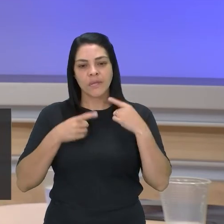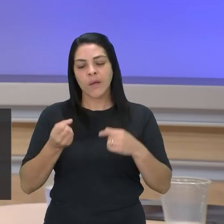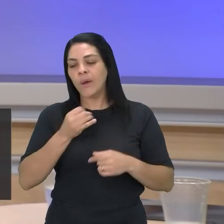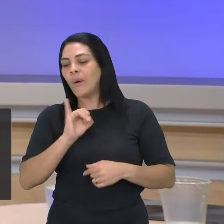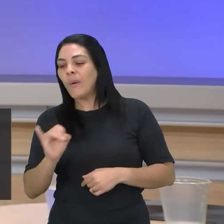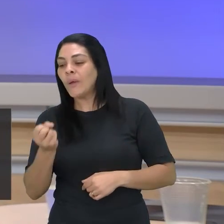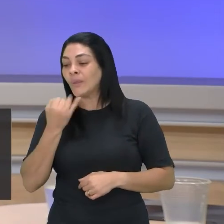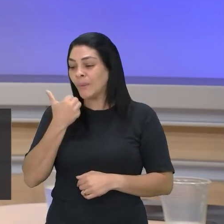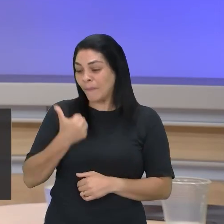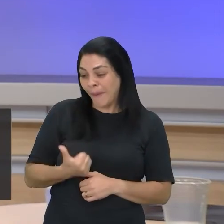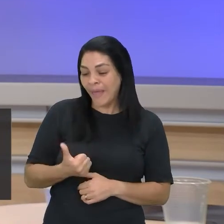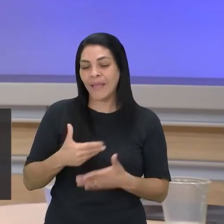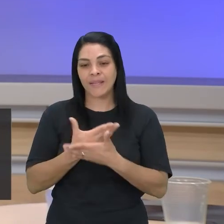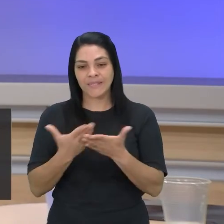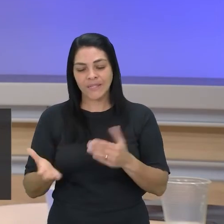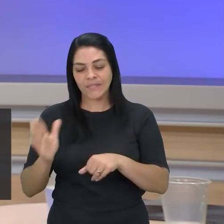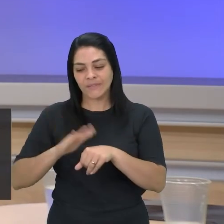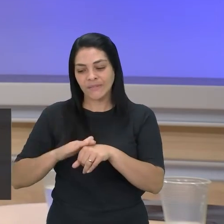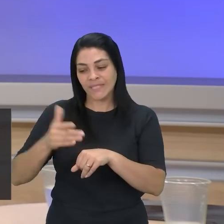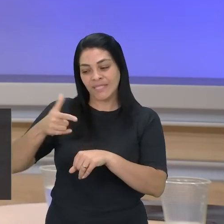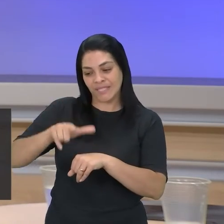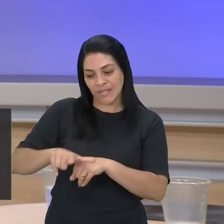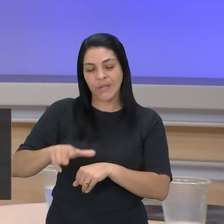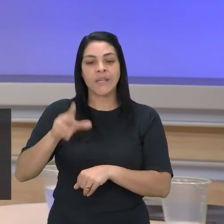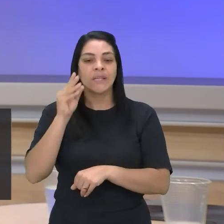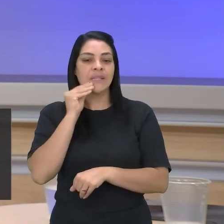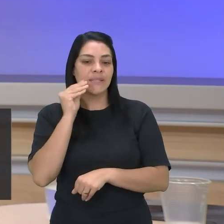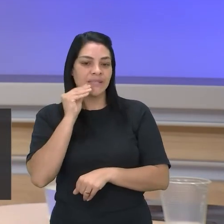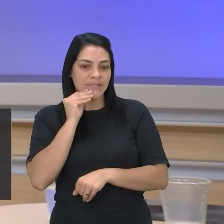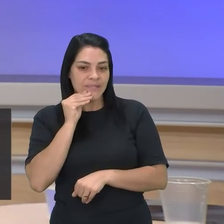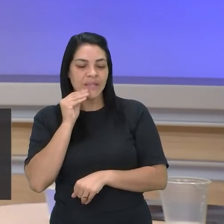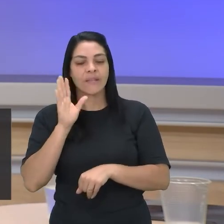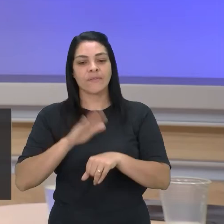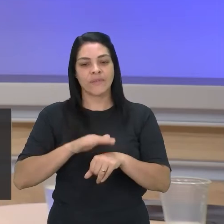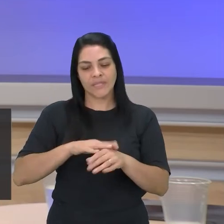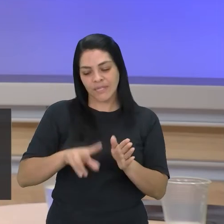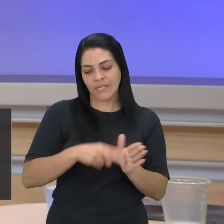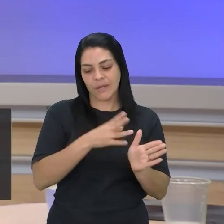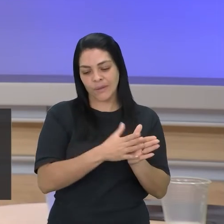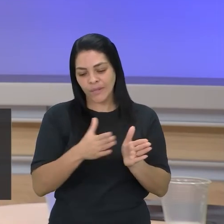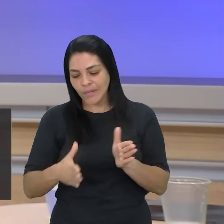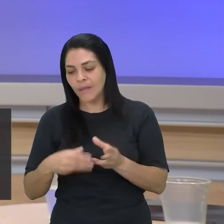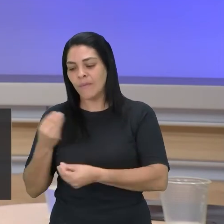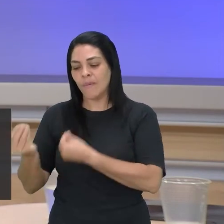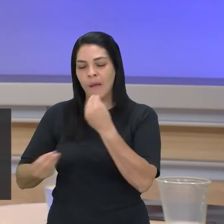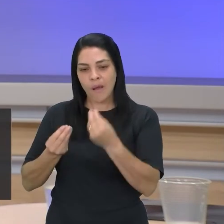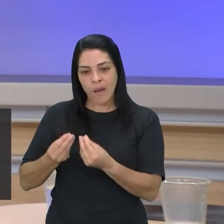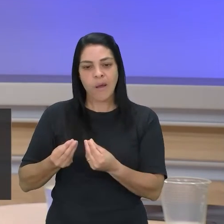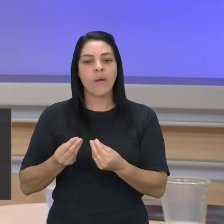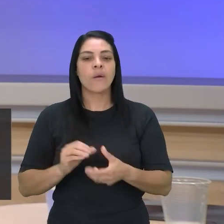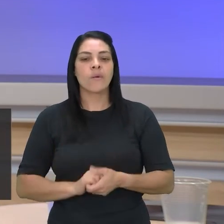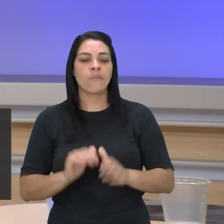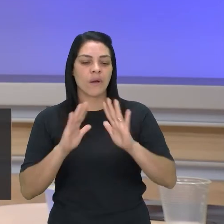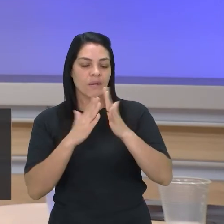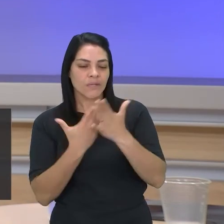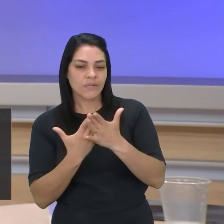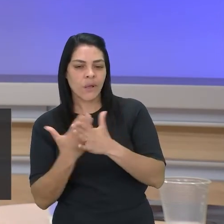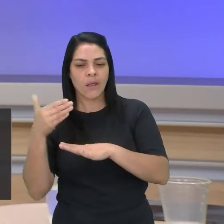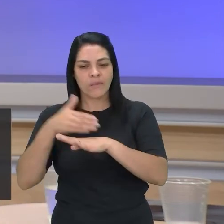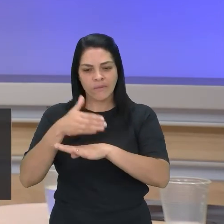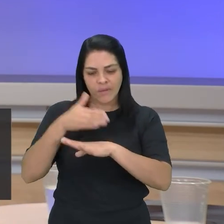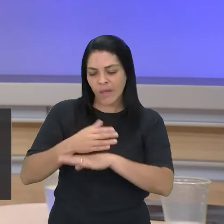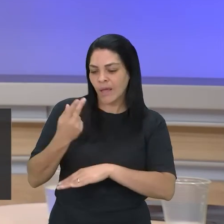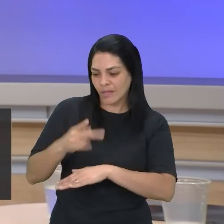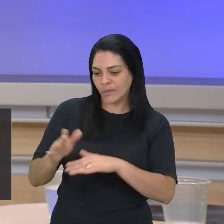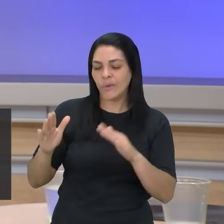bem? Olha, a gente vai retomar. A gente ainda está tentando fazer a segunda etapa, como é que está, né? As escolas estão indo, sua escola